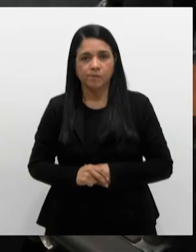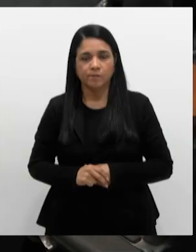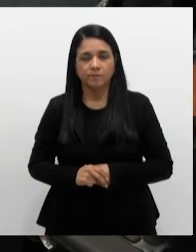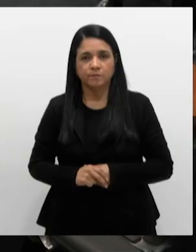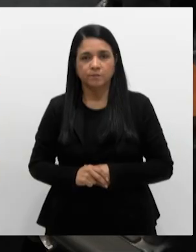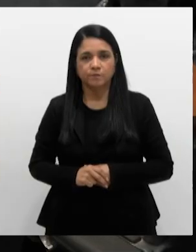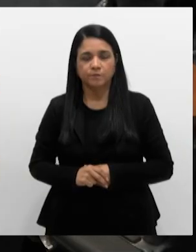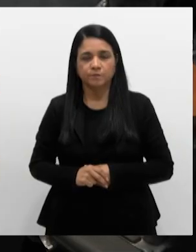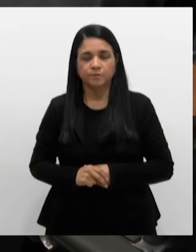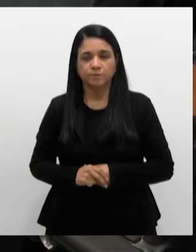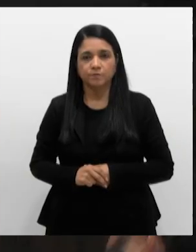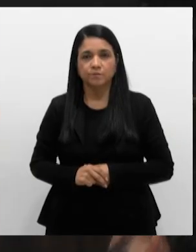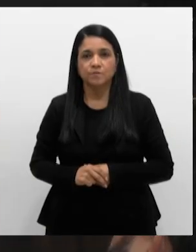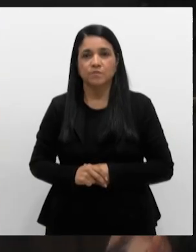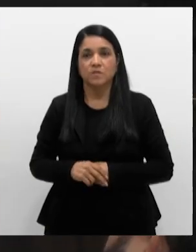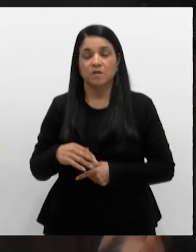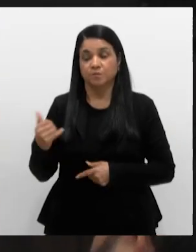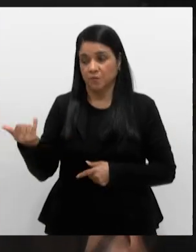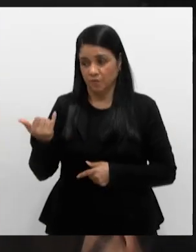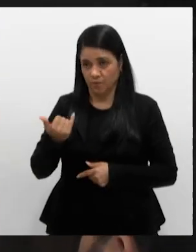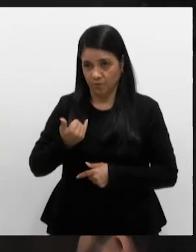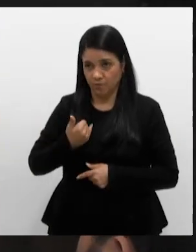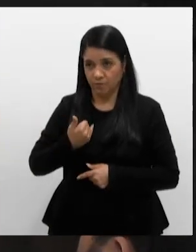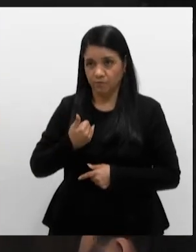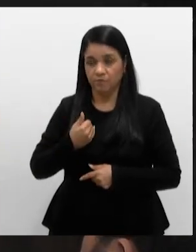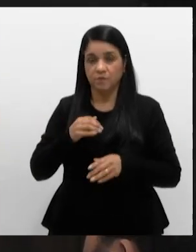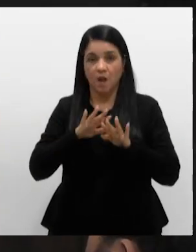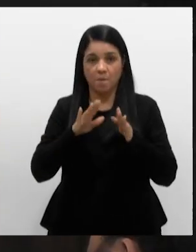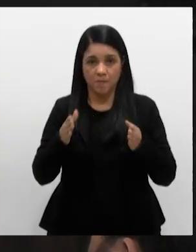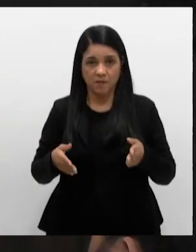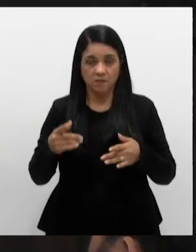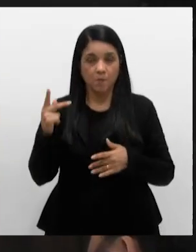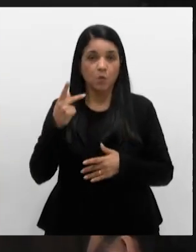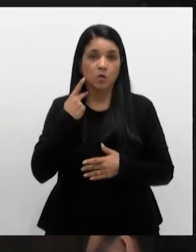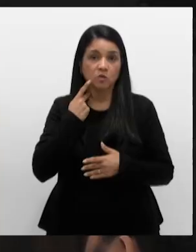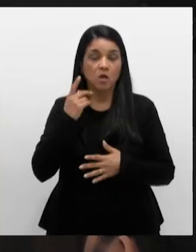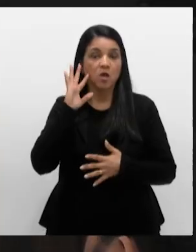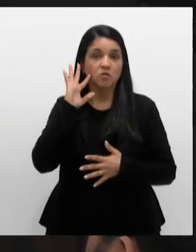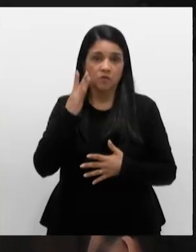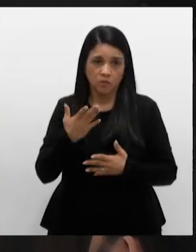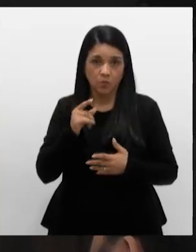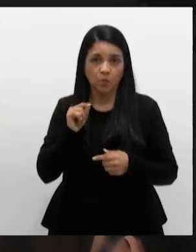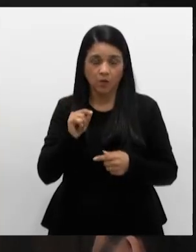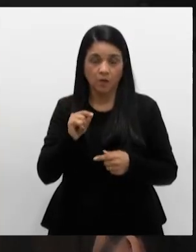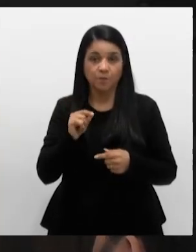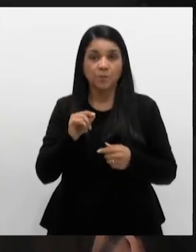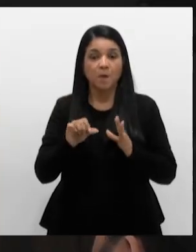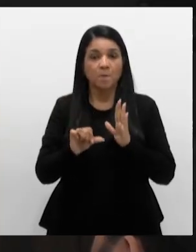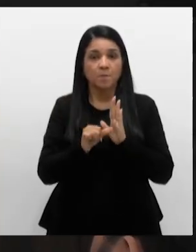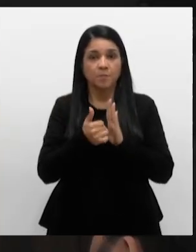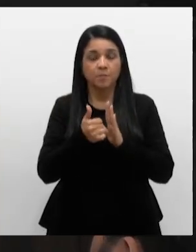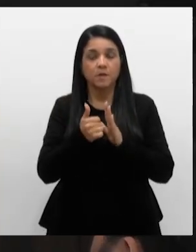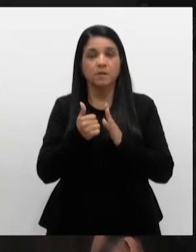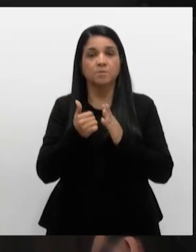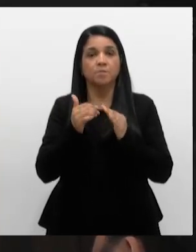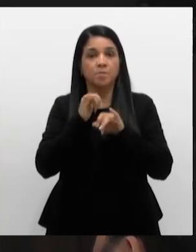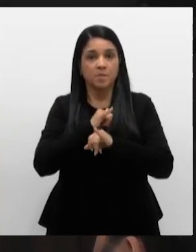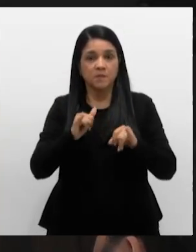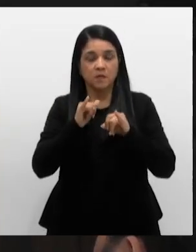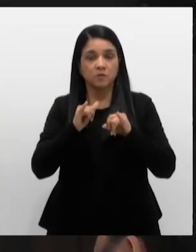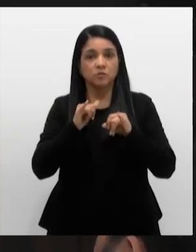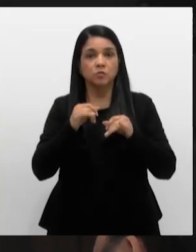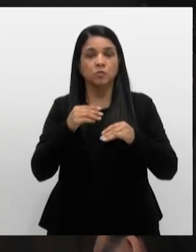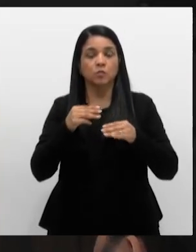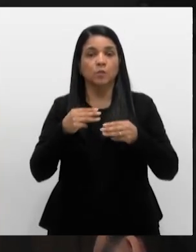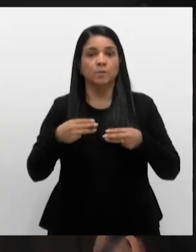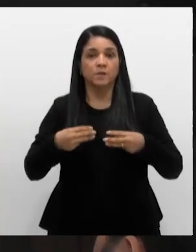Então, segundo a mesa, a Procuradoria resolveu melhor aqui. A primeira, a mensagem do Ministério Público, que a gente já deliberou no